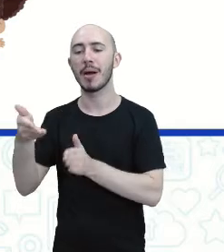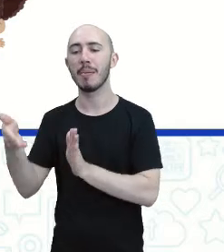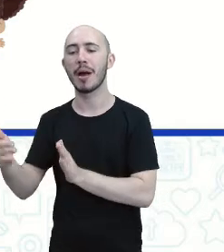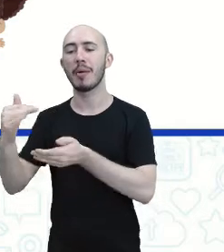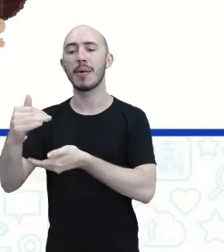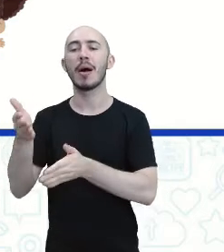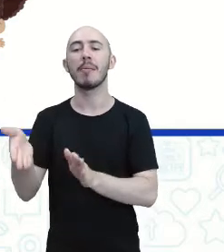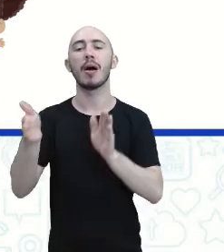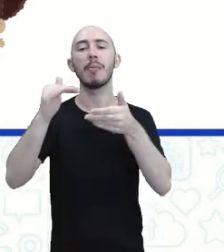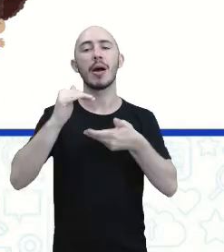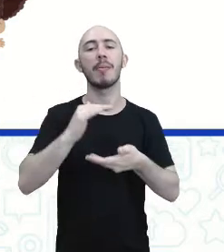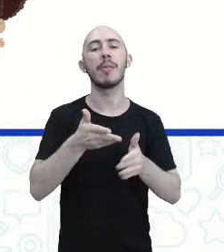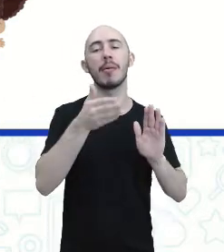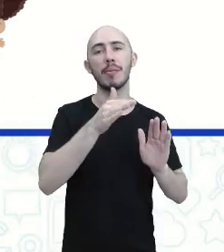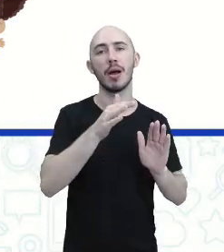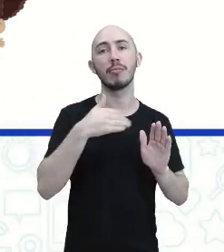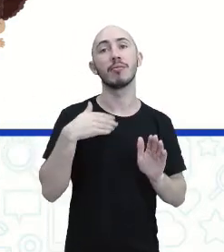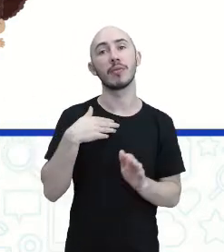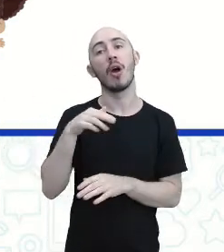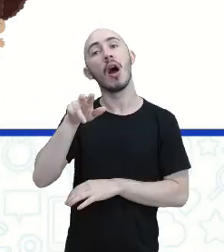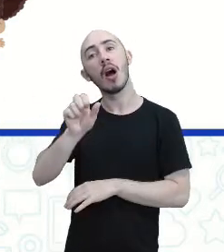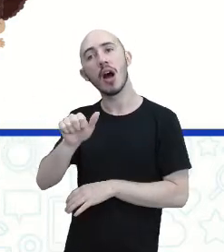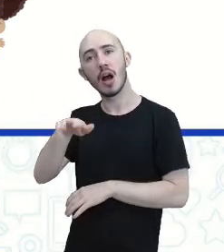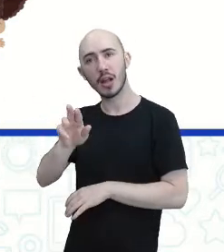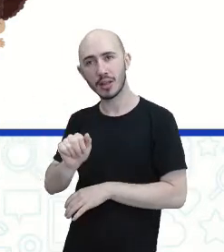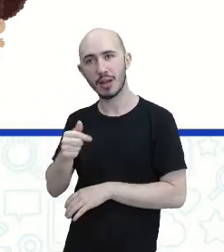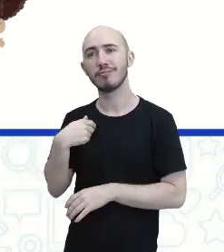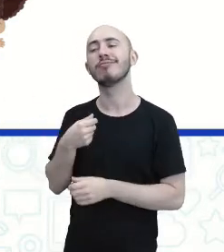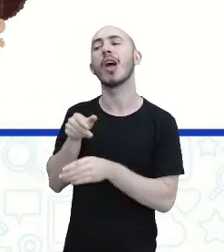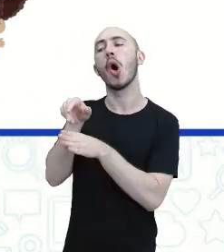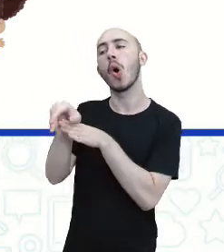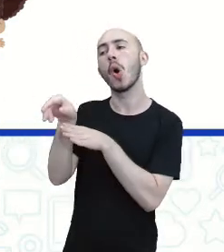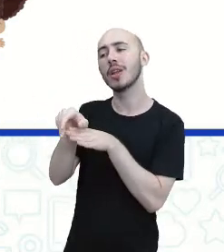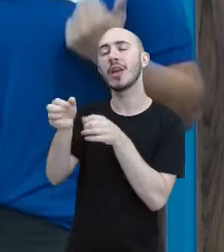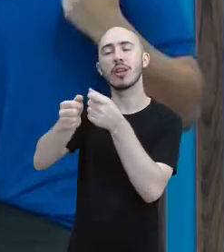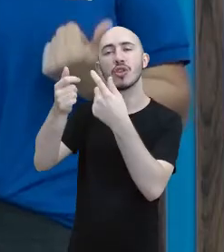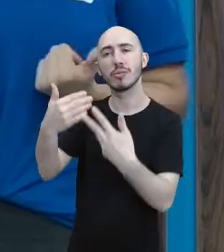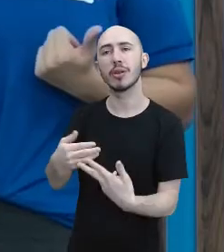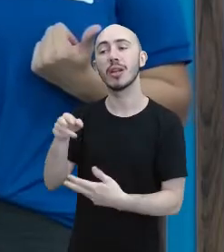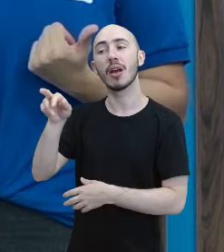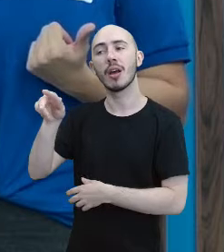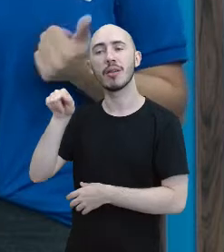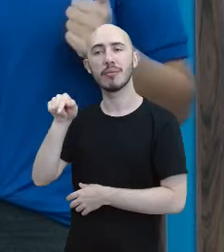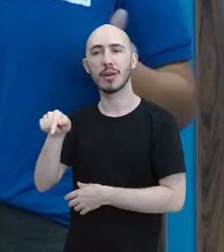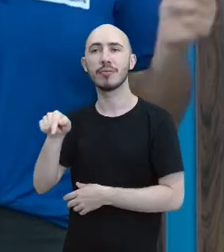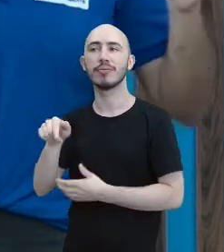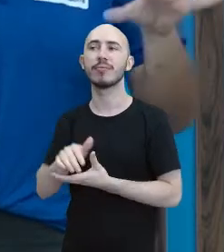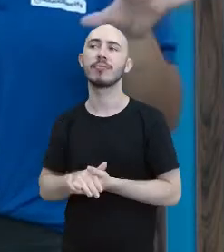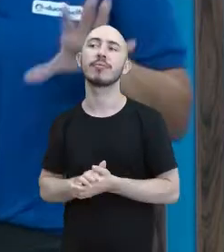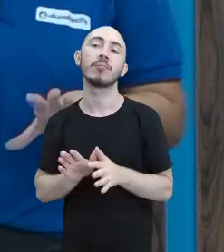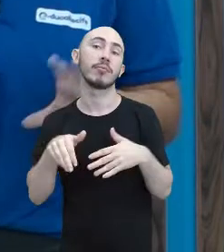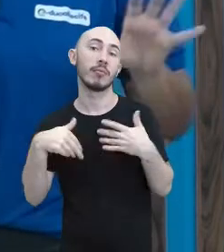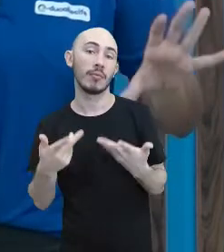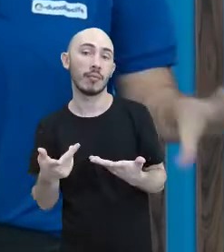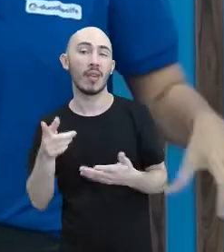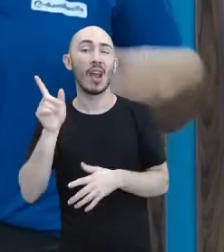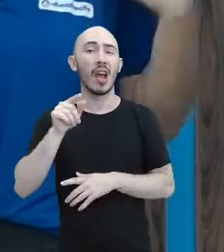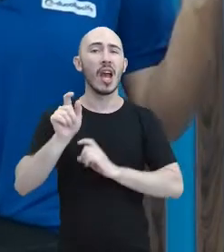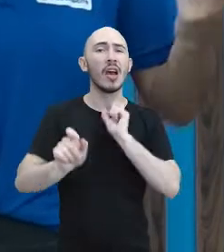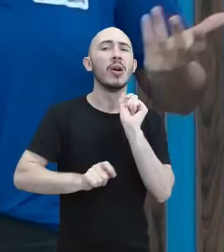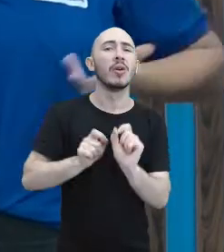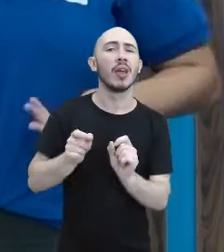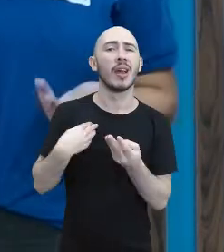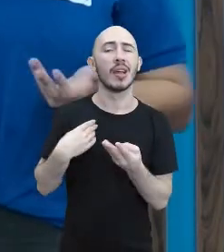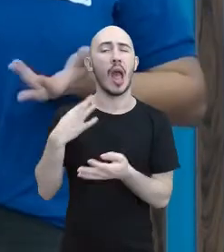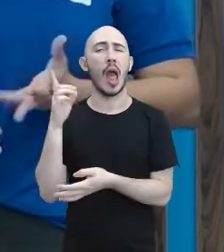Então, Ana, verbalmente, ela dá uma instrução à irmã mais nova. E mesmo não sendo algo